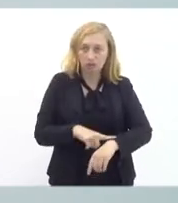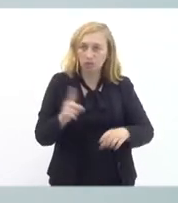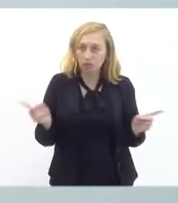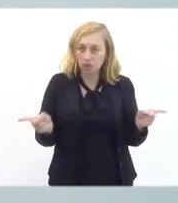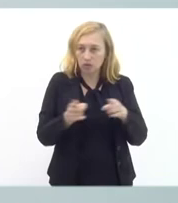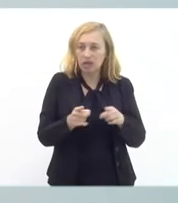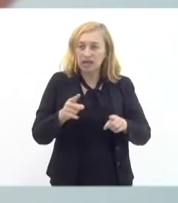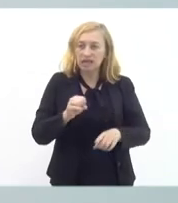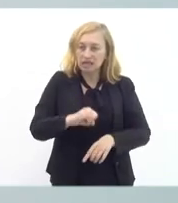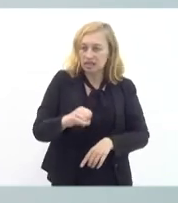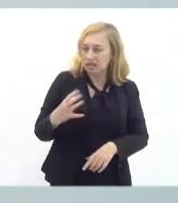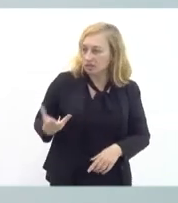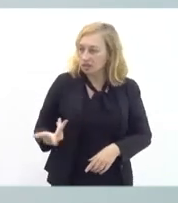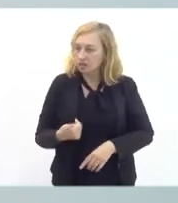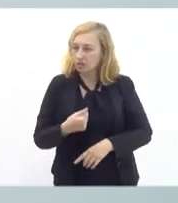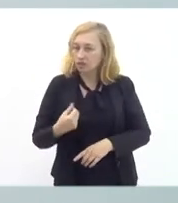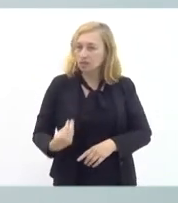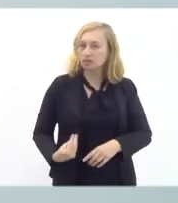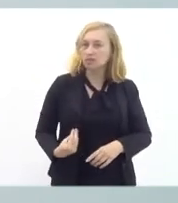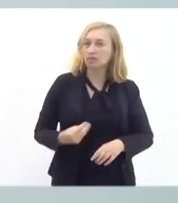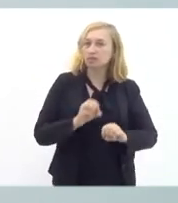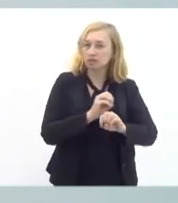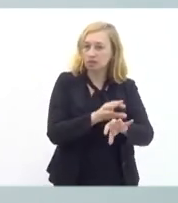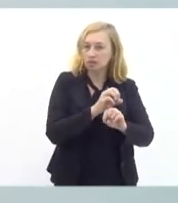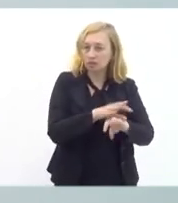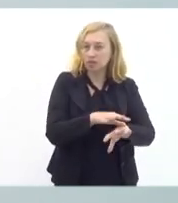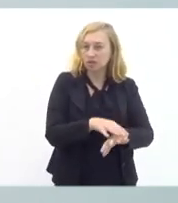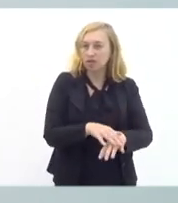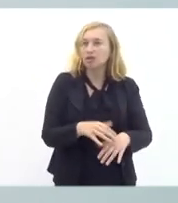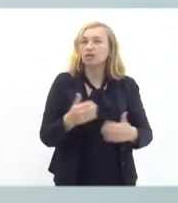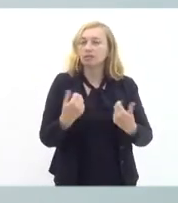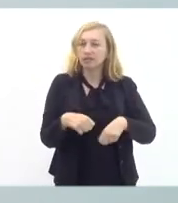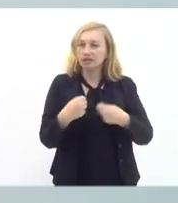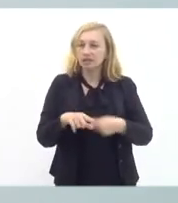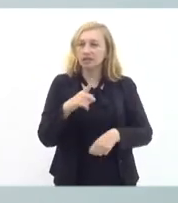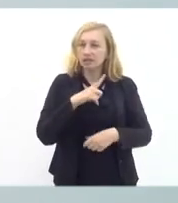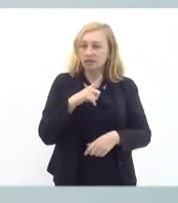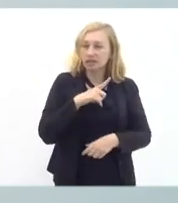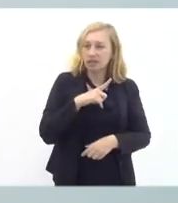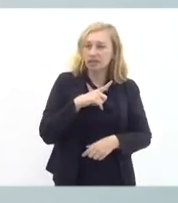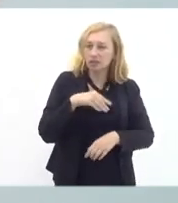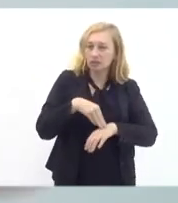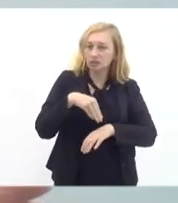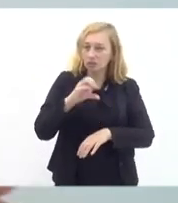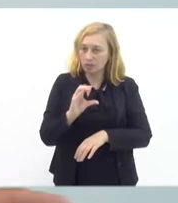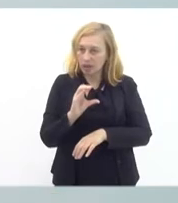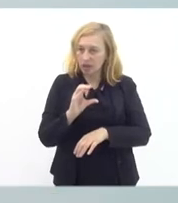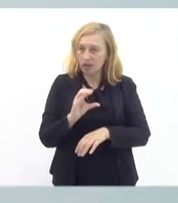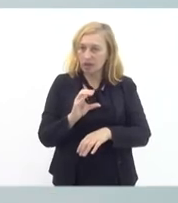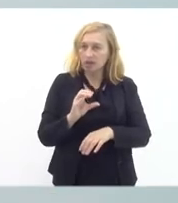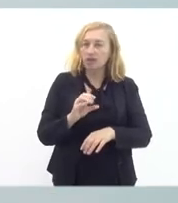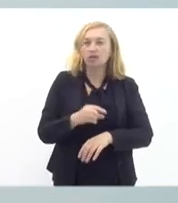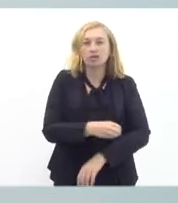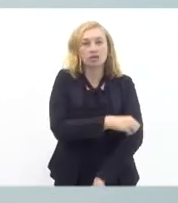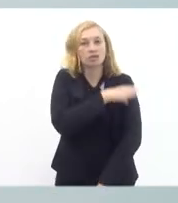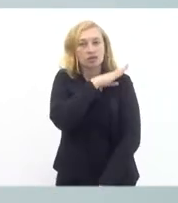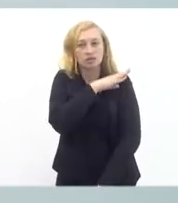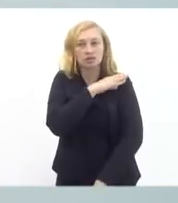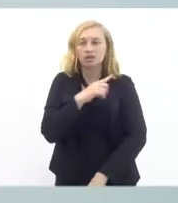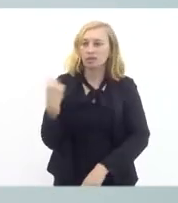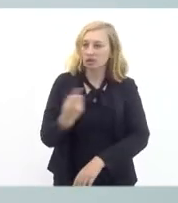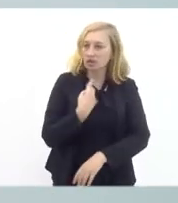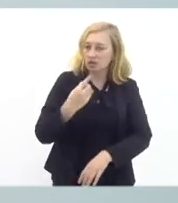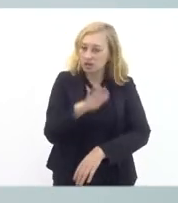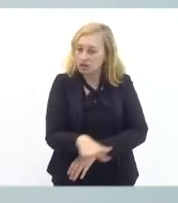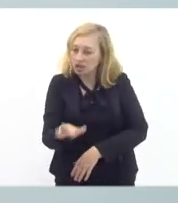educação de qualidade. Passa muito por isso que você falou. Deveria ter uma cadeira no MEC, no ensino fundamental, para as nossas crianças